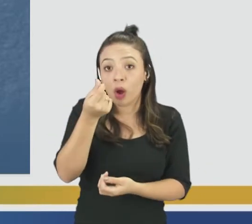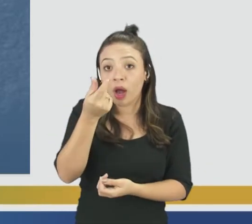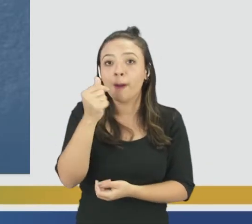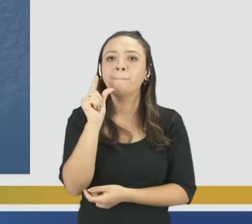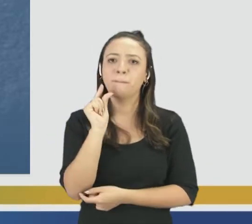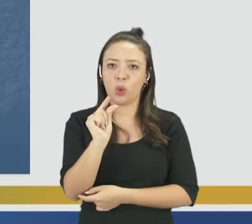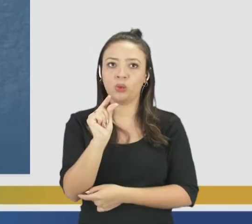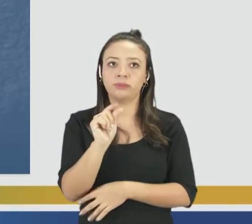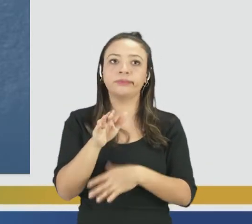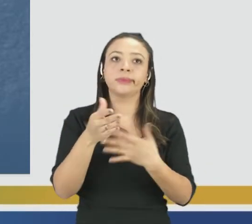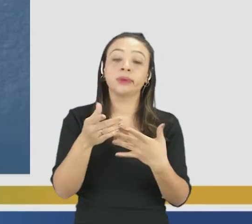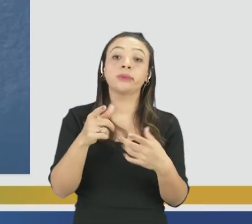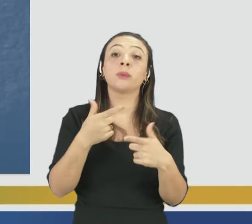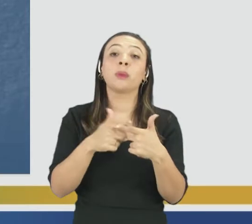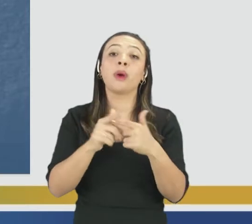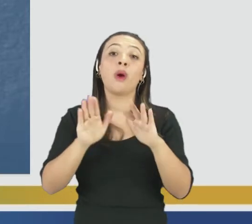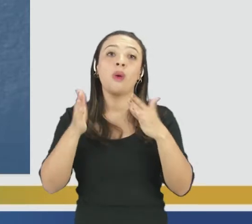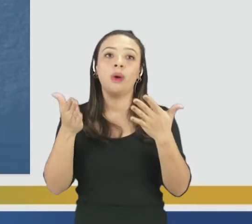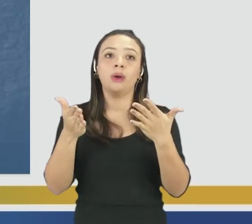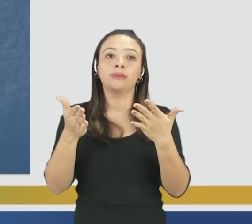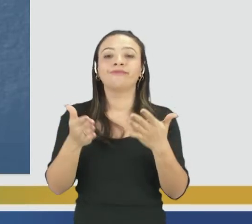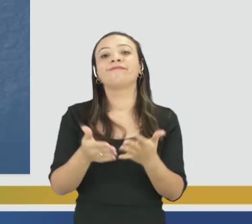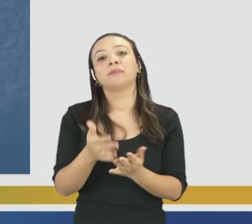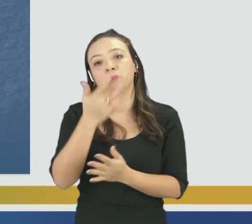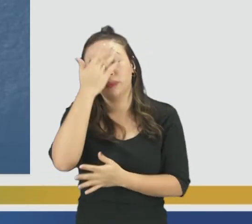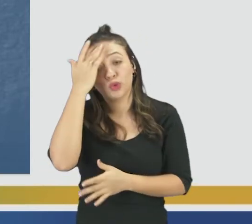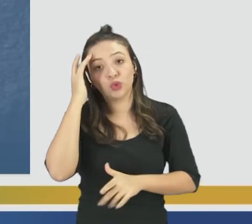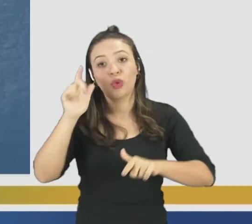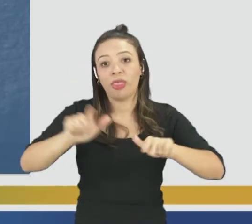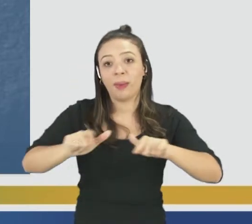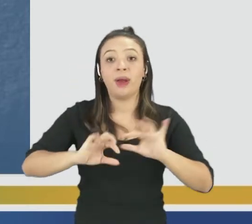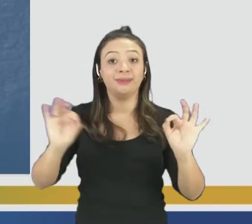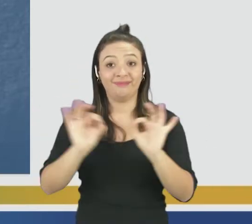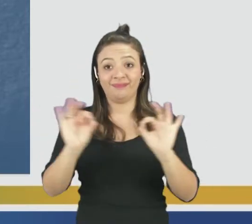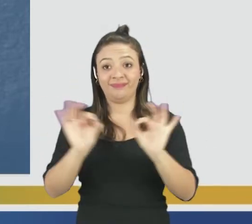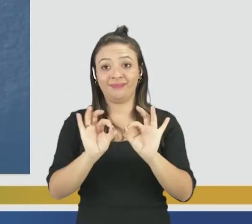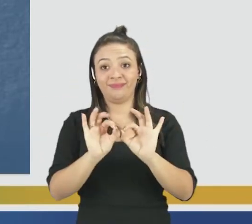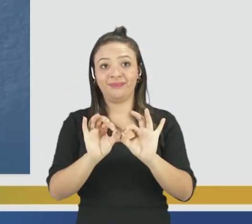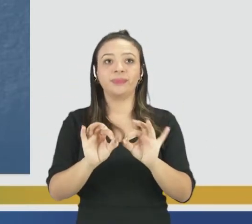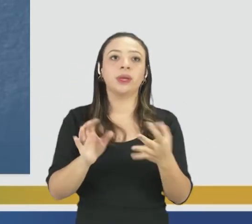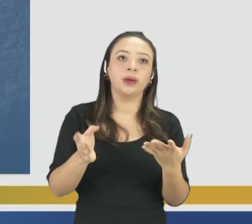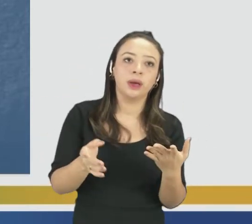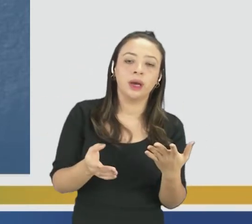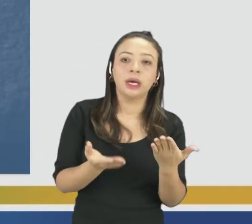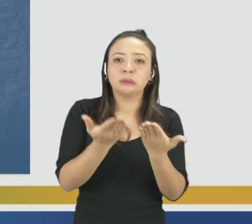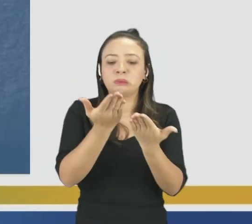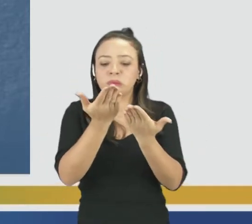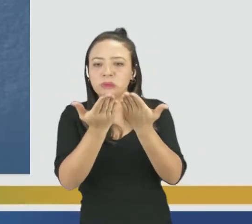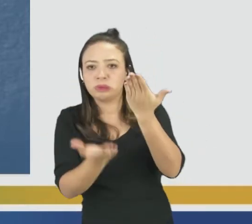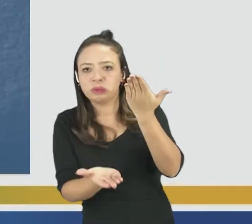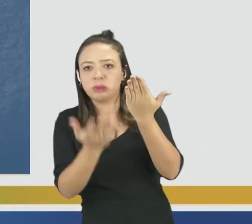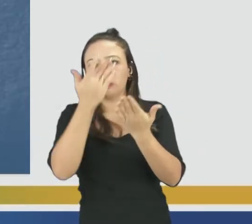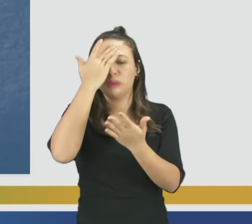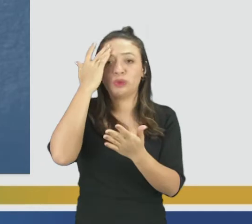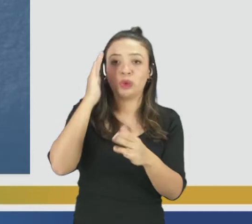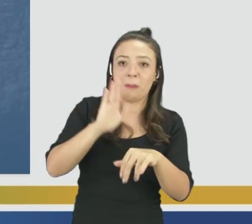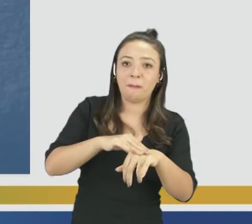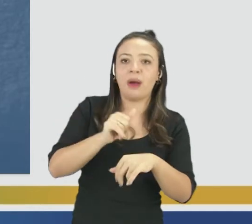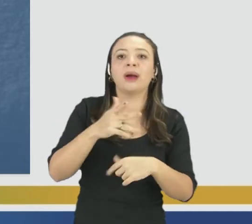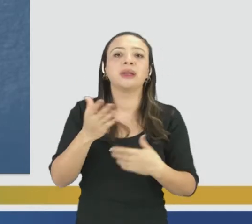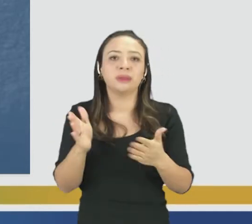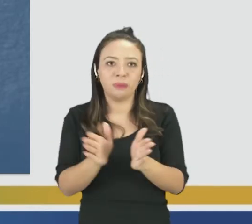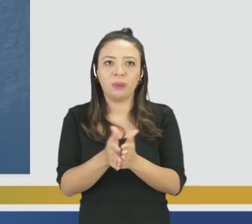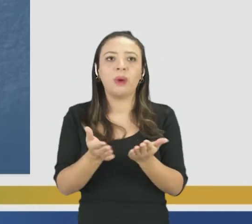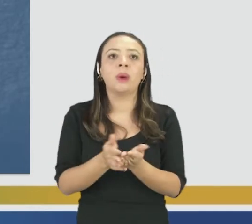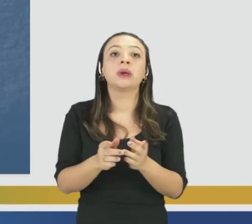agora desvantagens o desemprego como foi dito anteriormente miséria e desigualdade que isso só se acentua